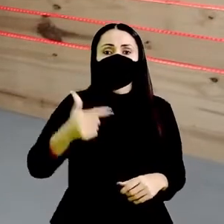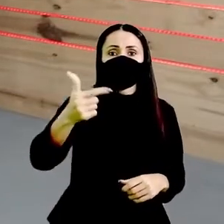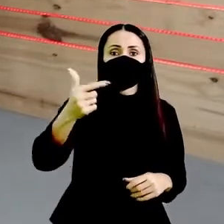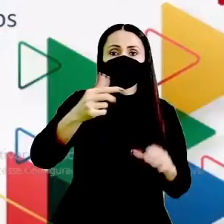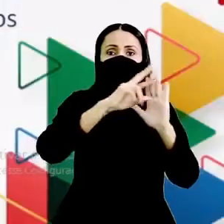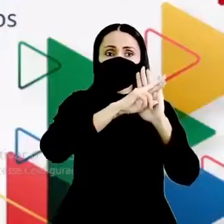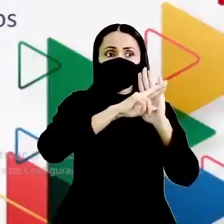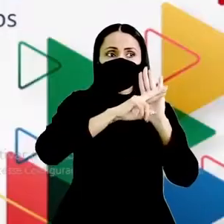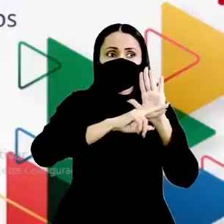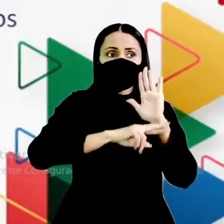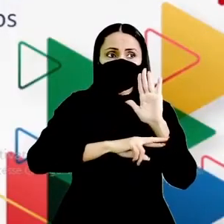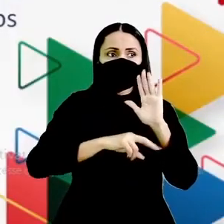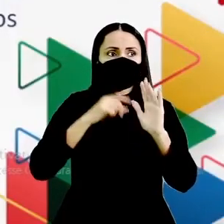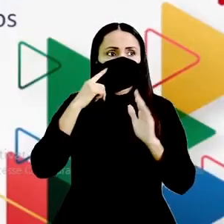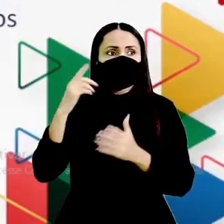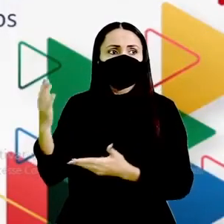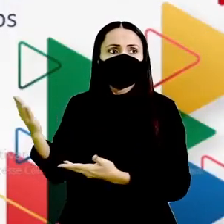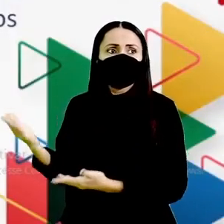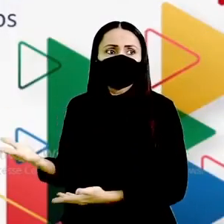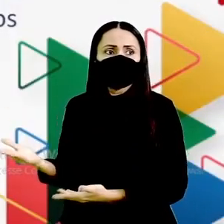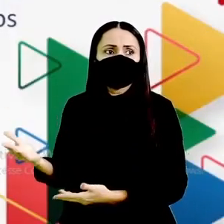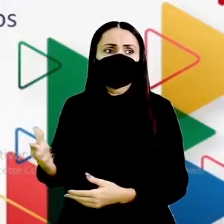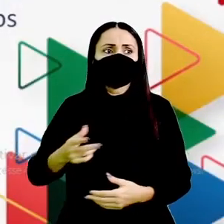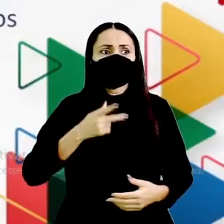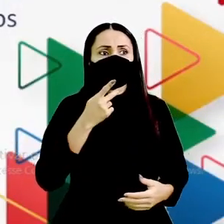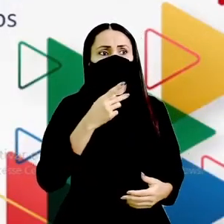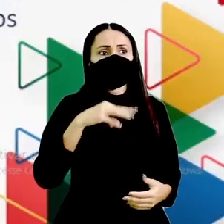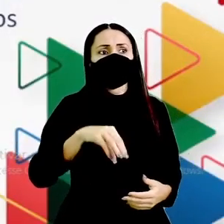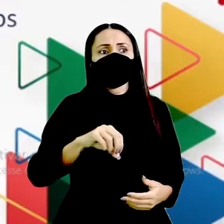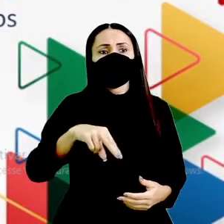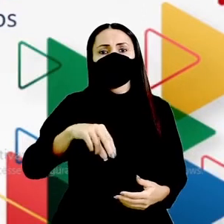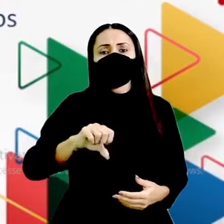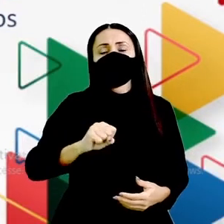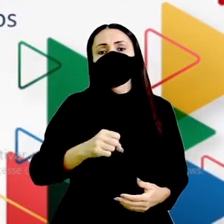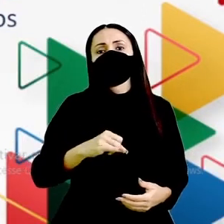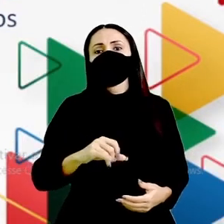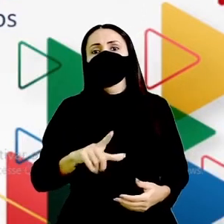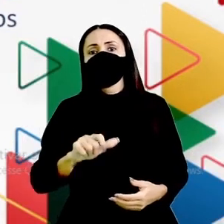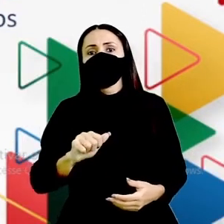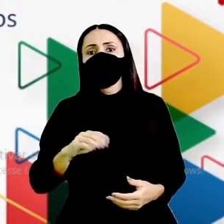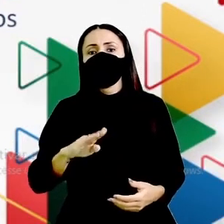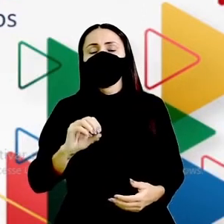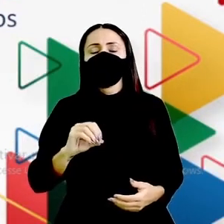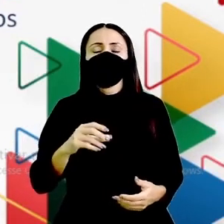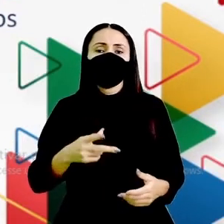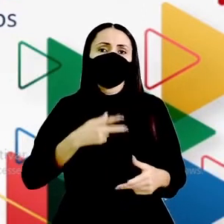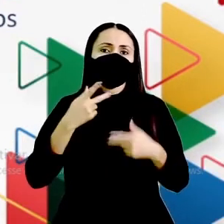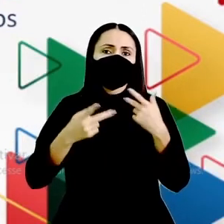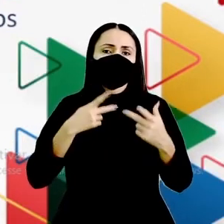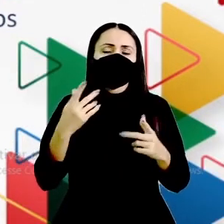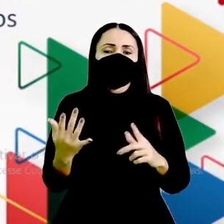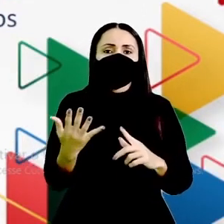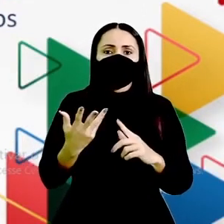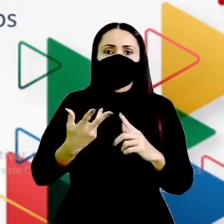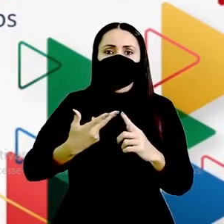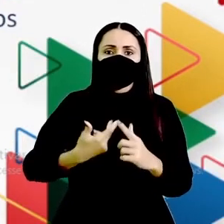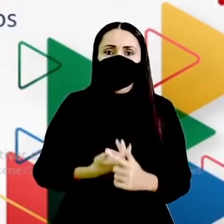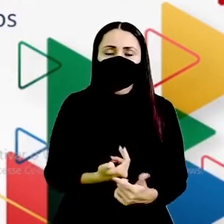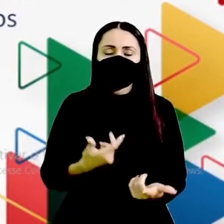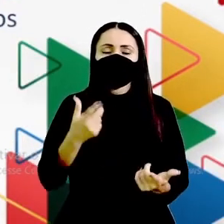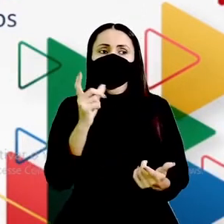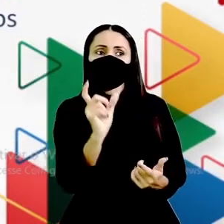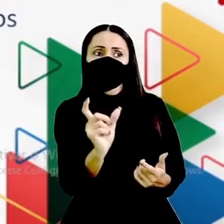oxítona, vamos Então, embora. muito cuidado. Quando eu falo de monossílabo, eu estou querendo falar da quantidade de